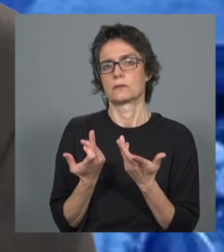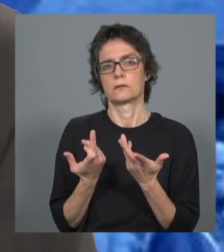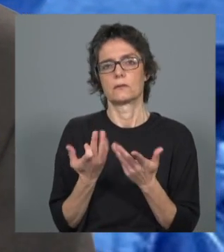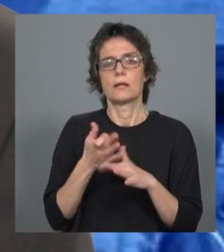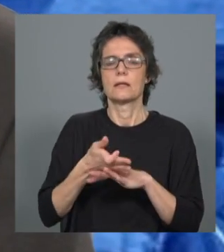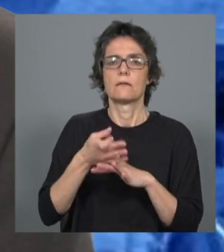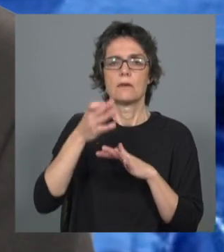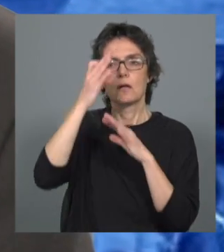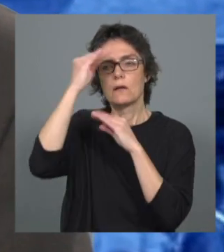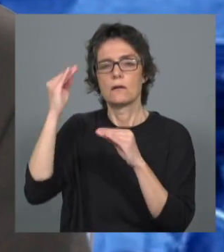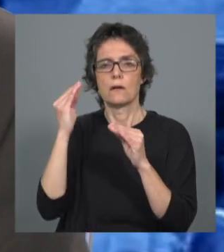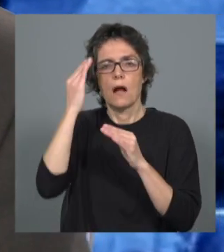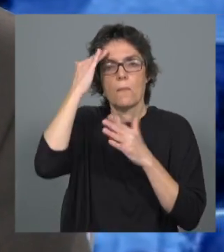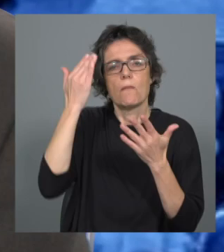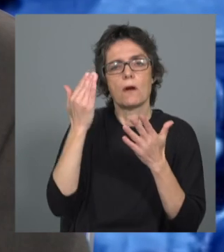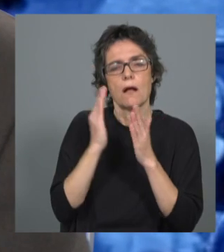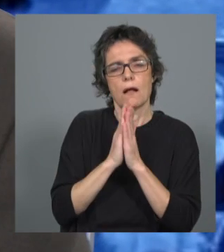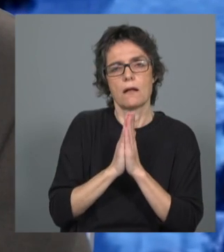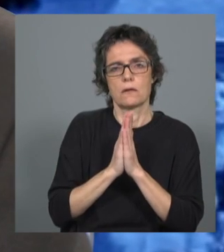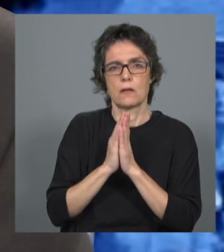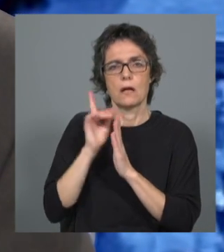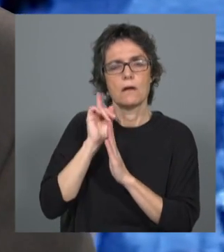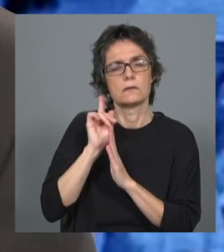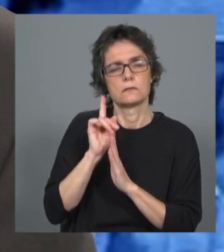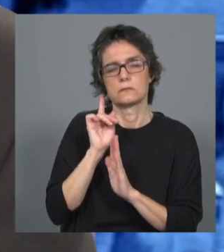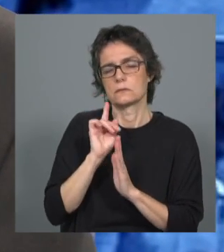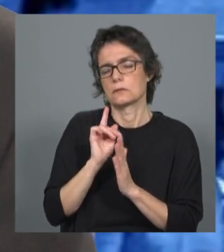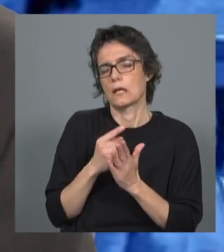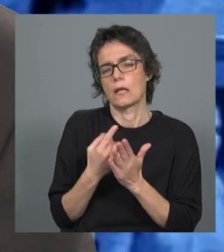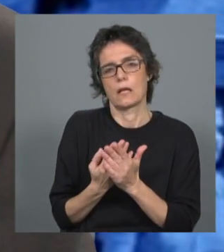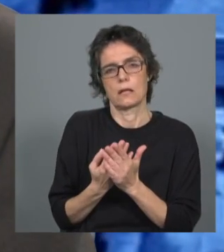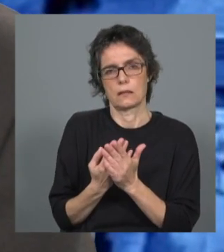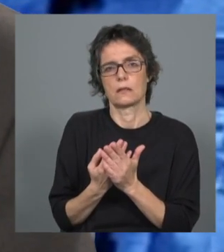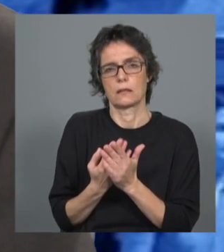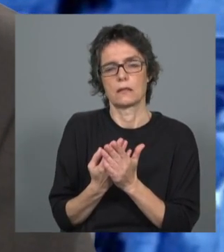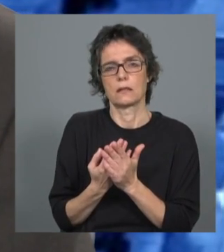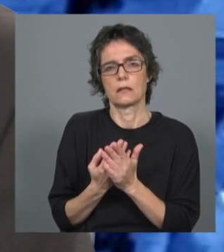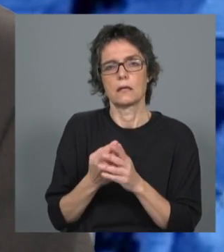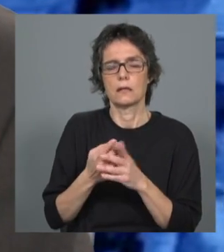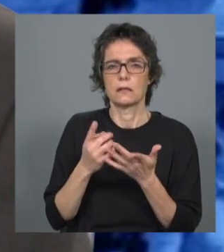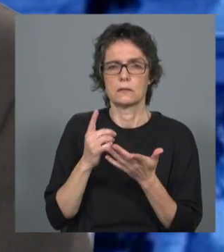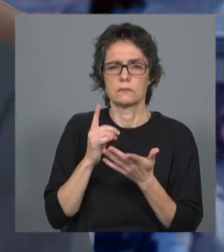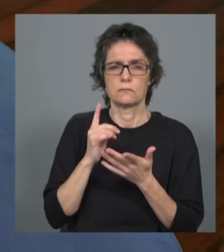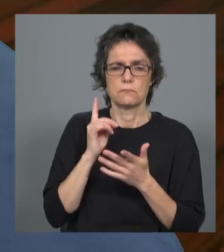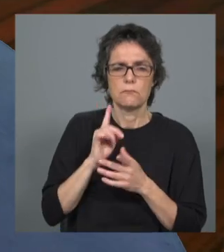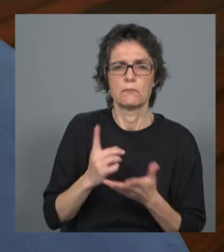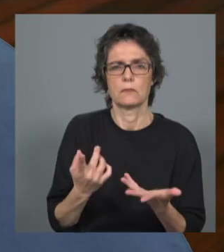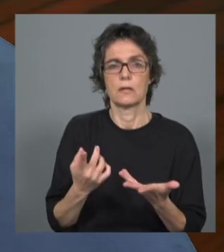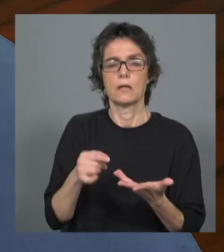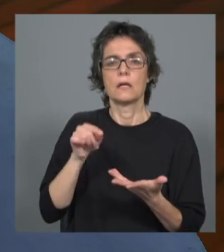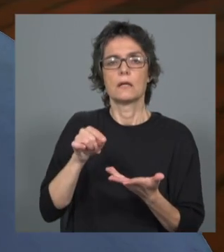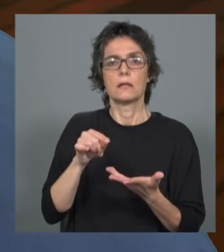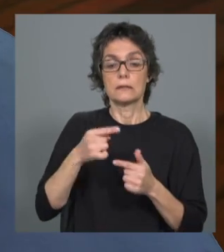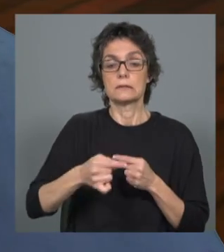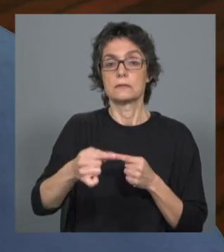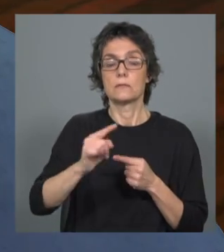por si valores que são muito importantes. E nós quisemos fazê-los sobressair durante esta semana e